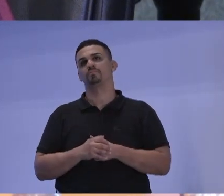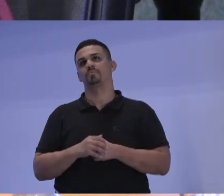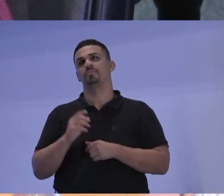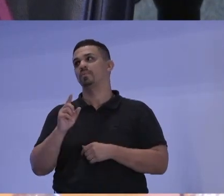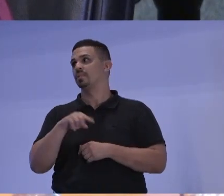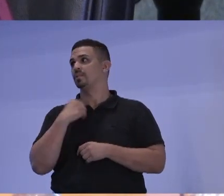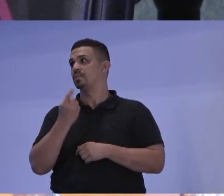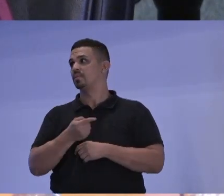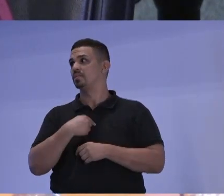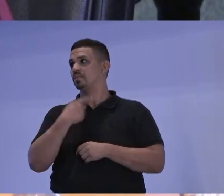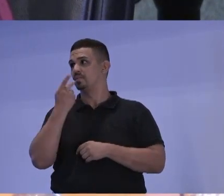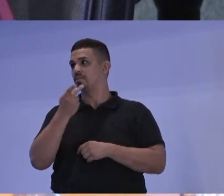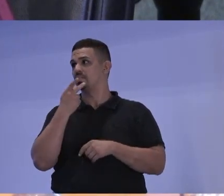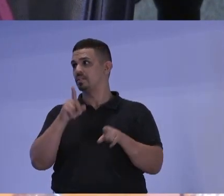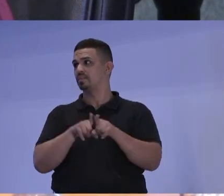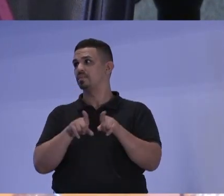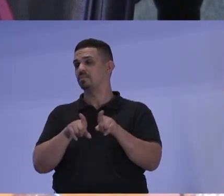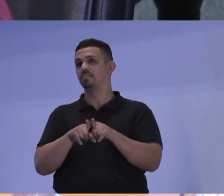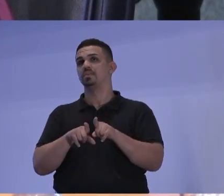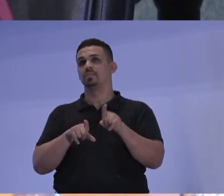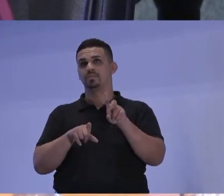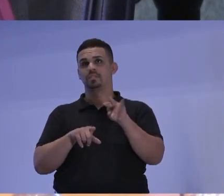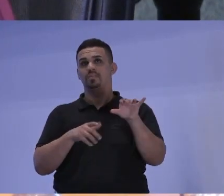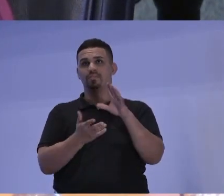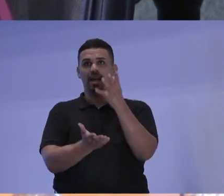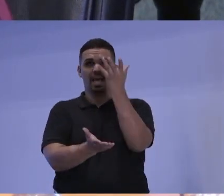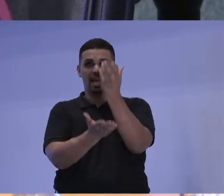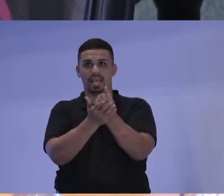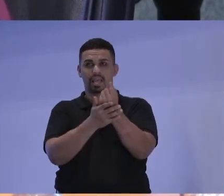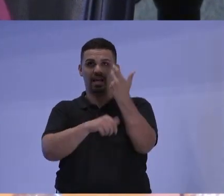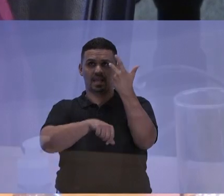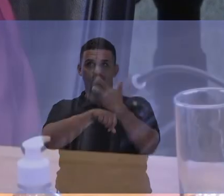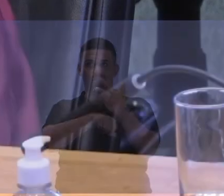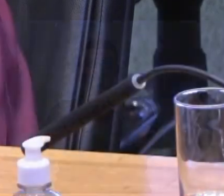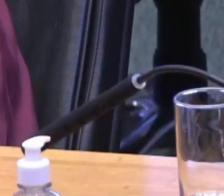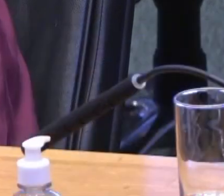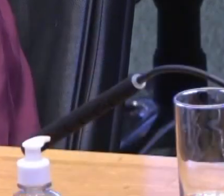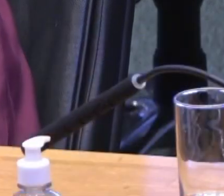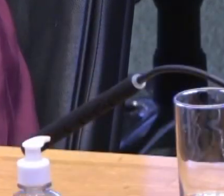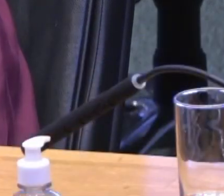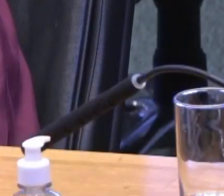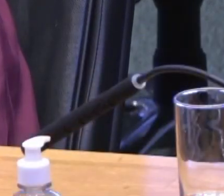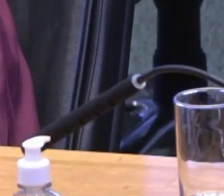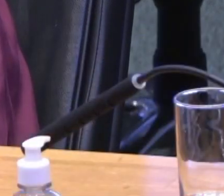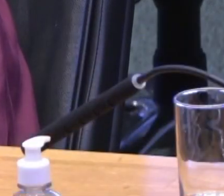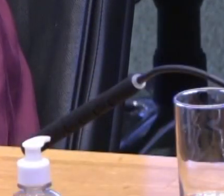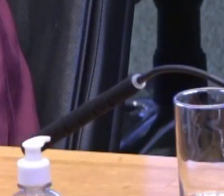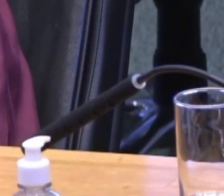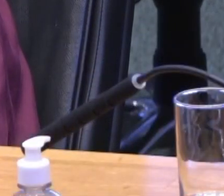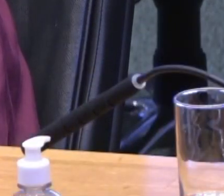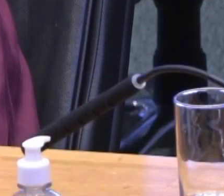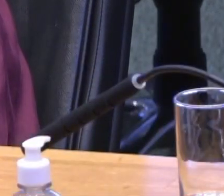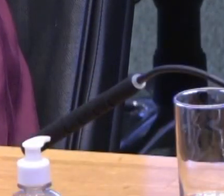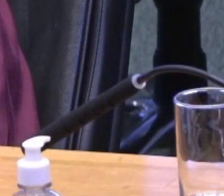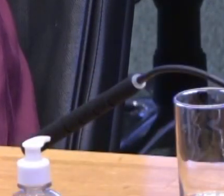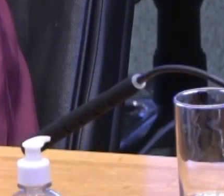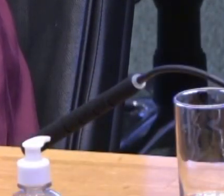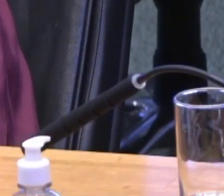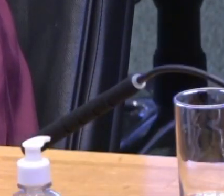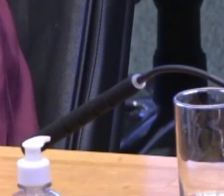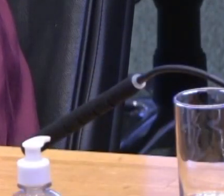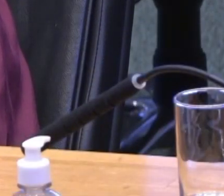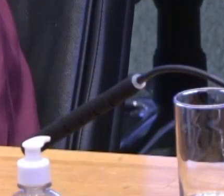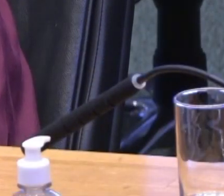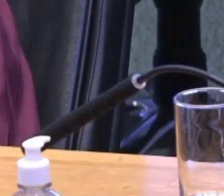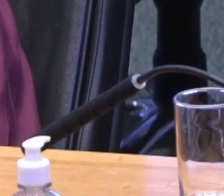vou registrar isso aqui porque eu sei que vai ficar gravado, com o deputado como um parceiro da área técnica e da